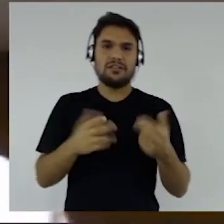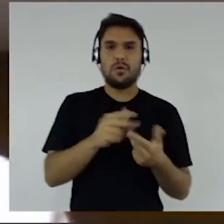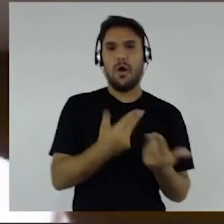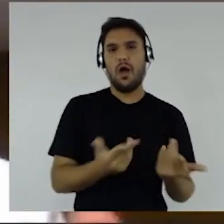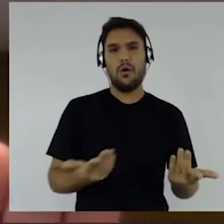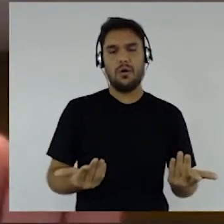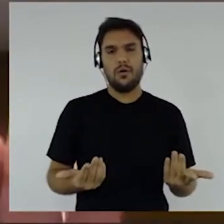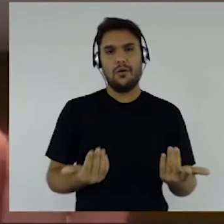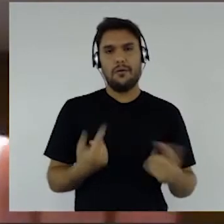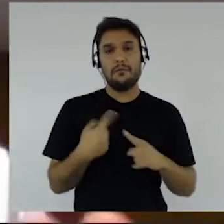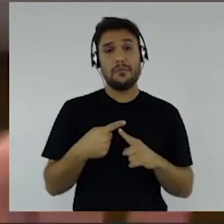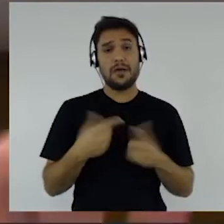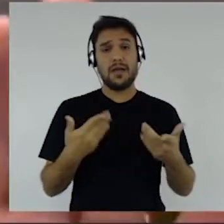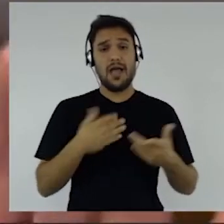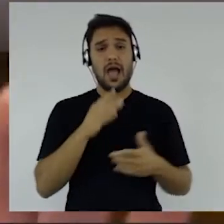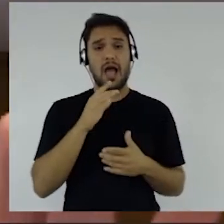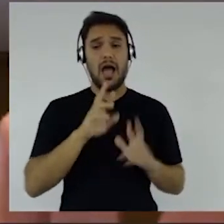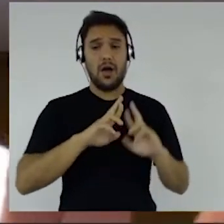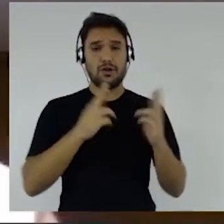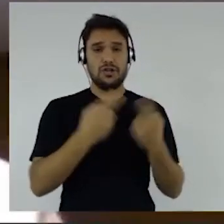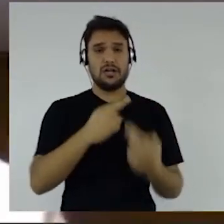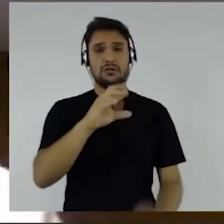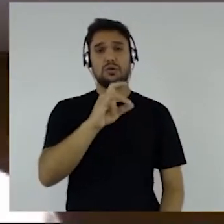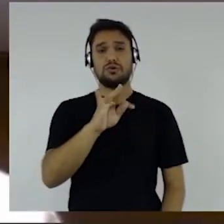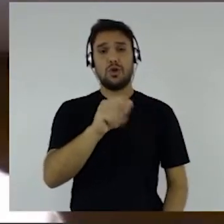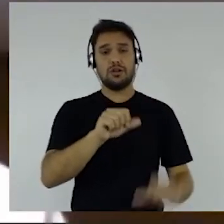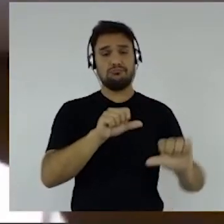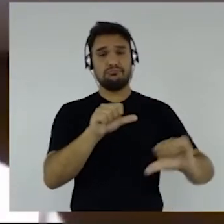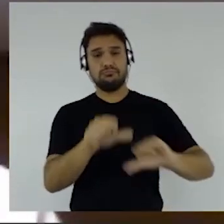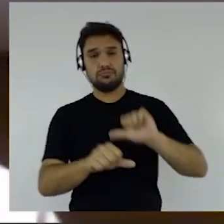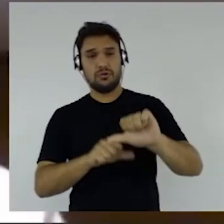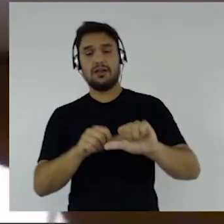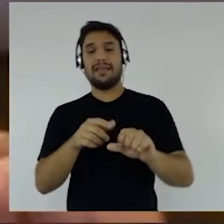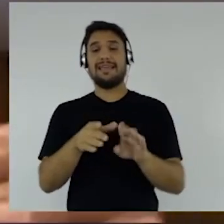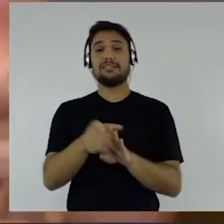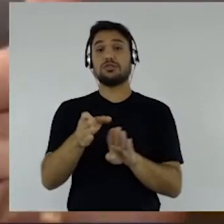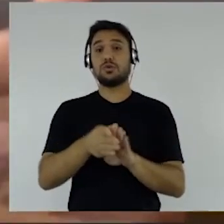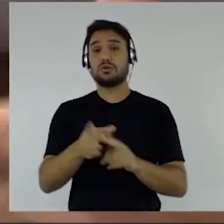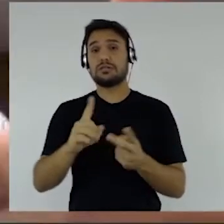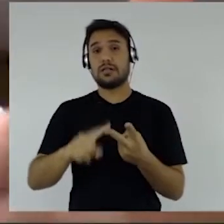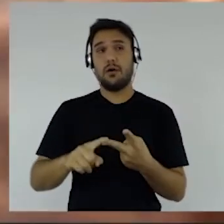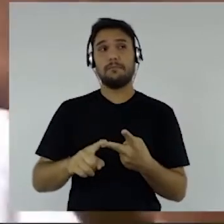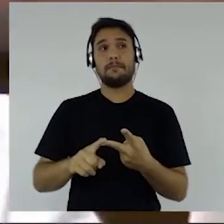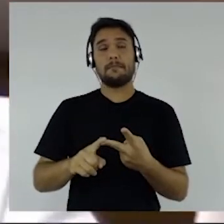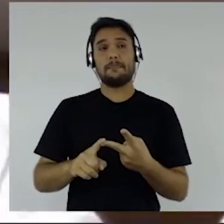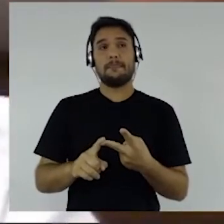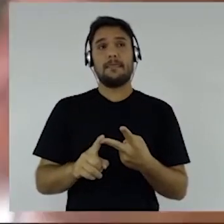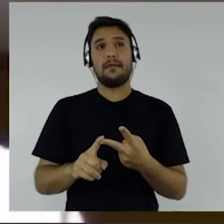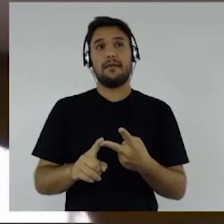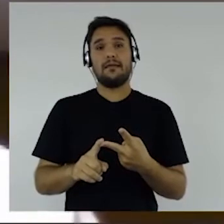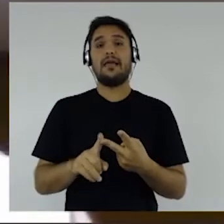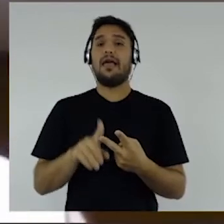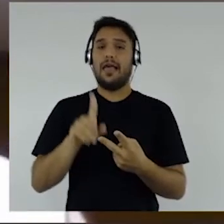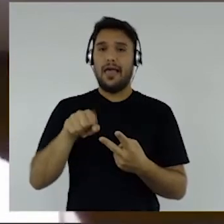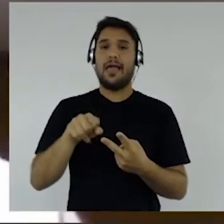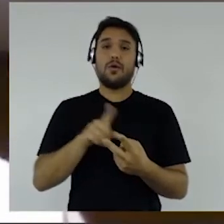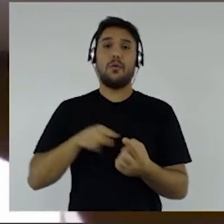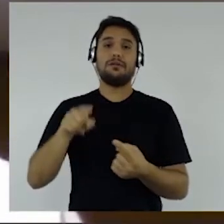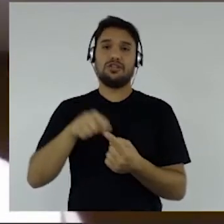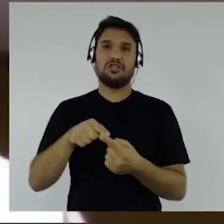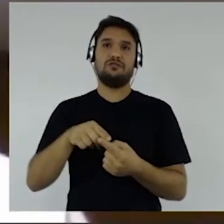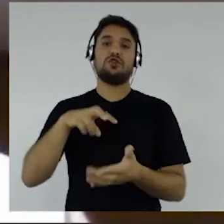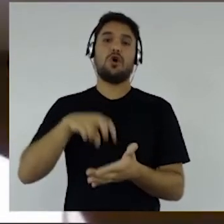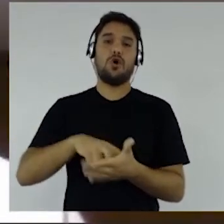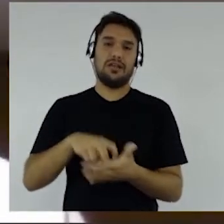Felipe? Porque quando essa audiência de custódia é convertida em instrução, invariavelmente é para fins de condenação.